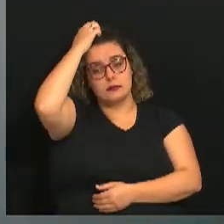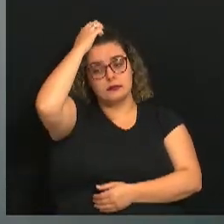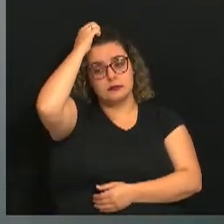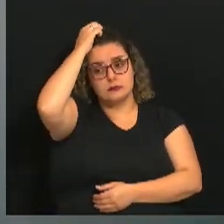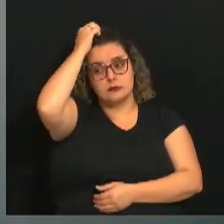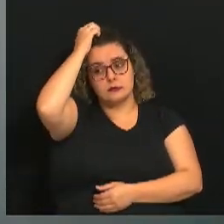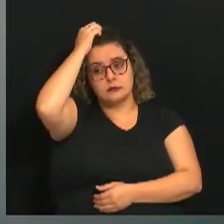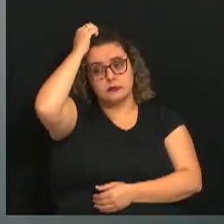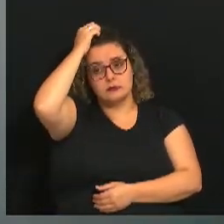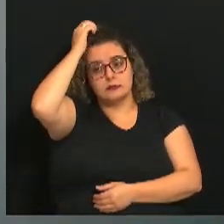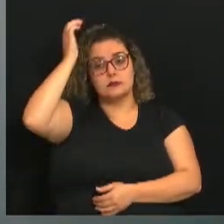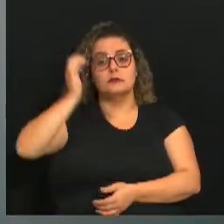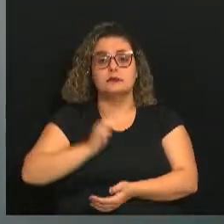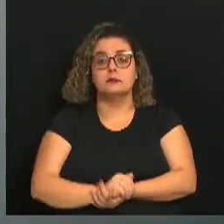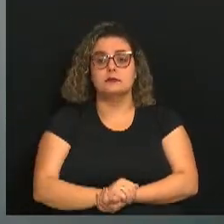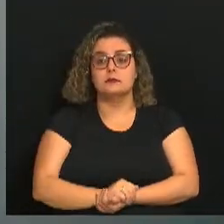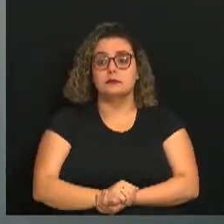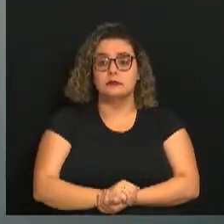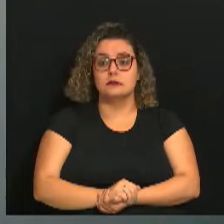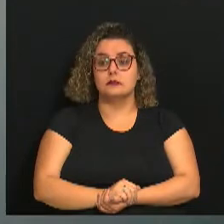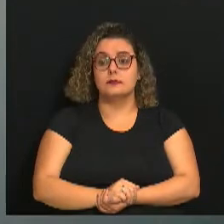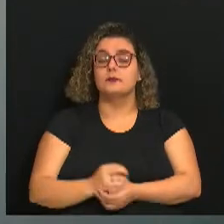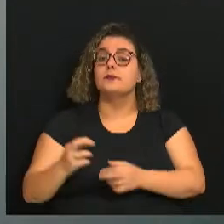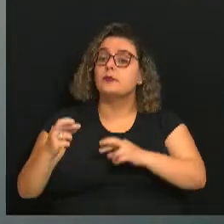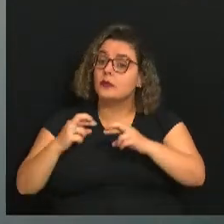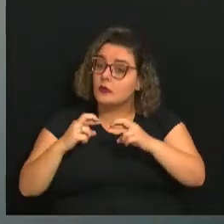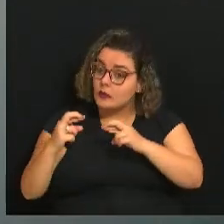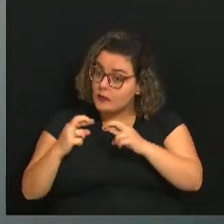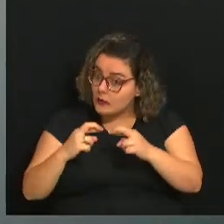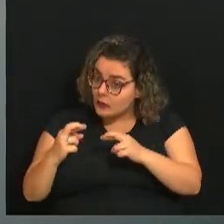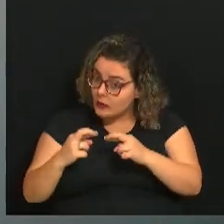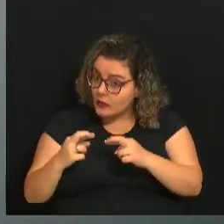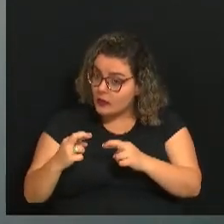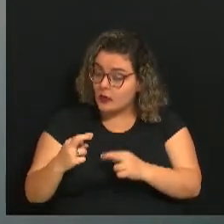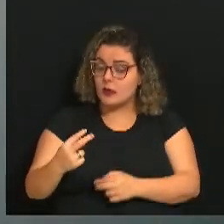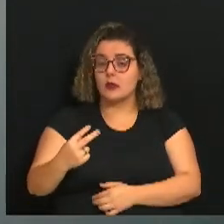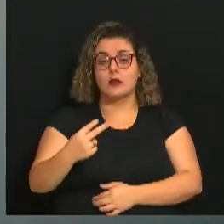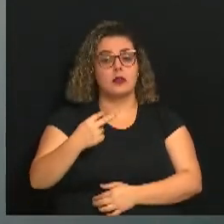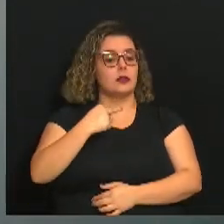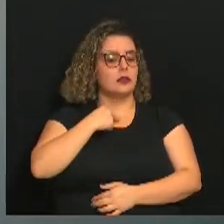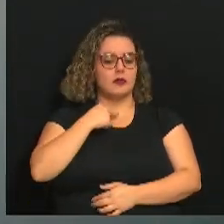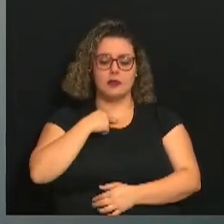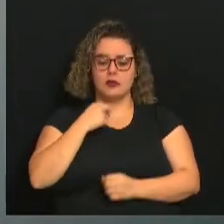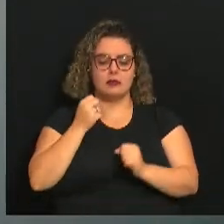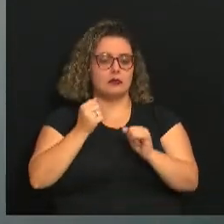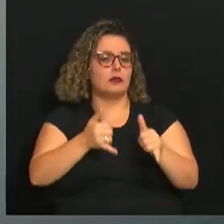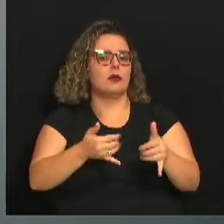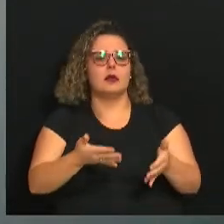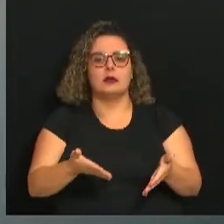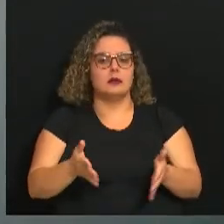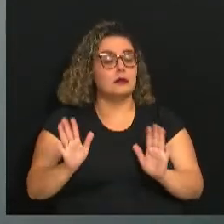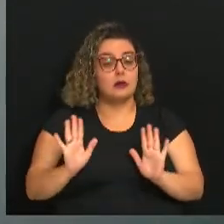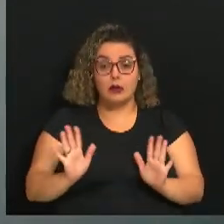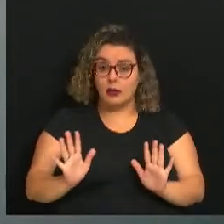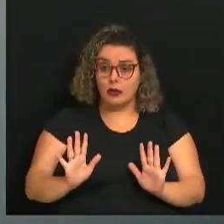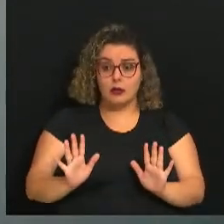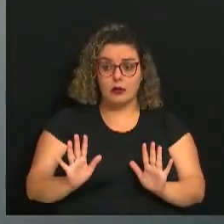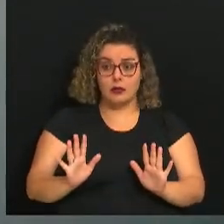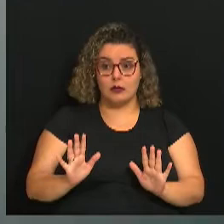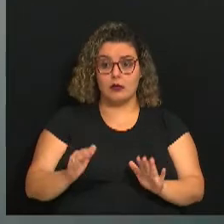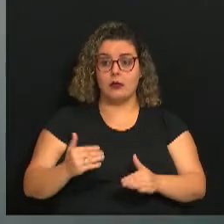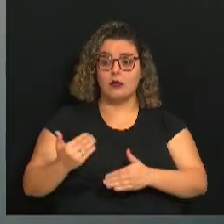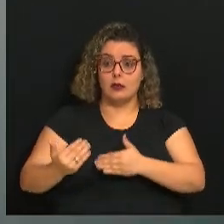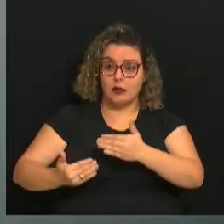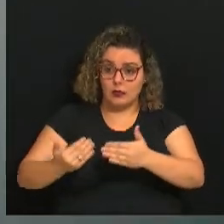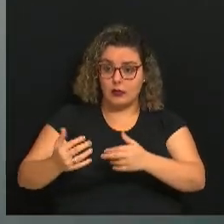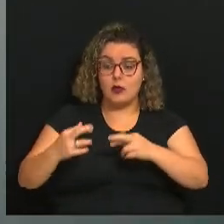Ele passa pela análise jurídica. Nós não podemos deixar de seguir os ritos legais que precisa seguir. Ele passa por um processo de